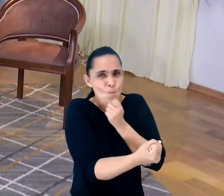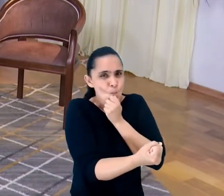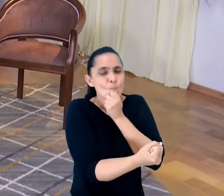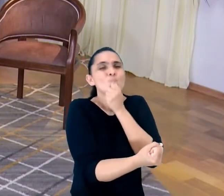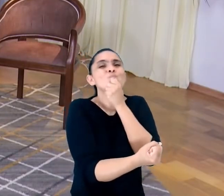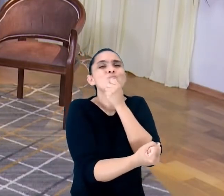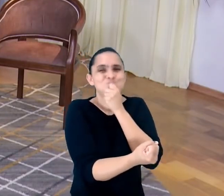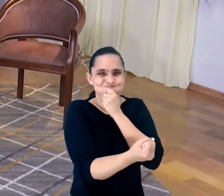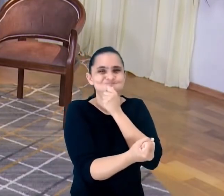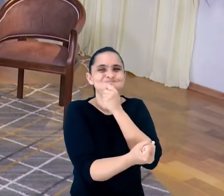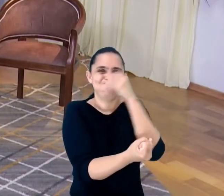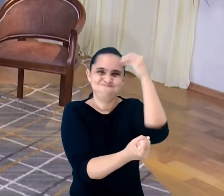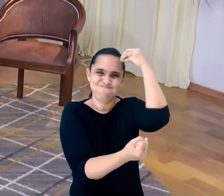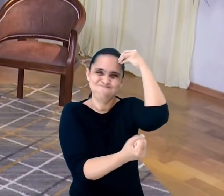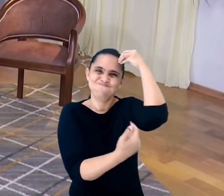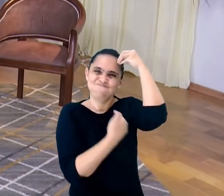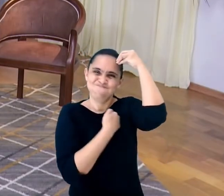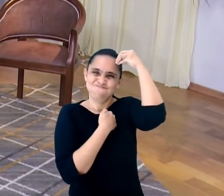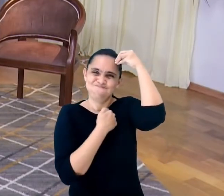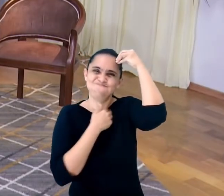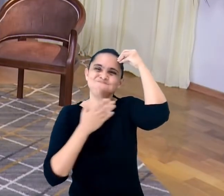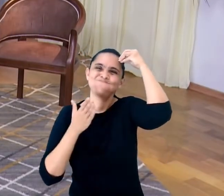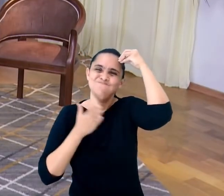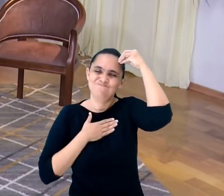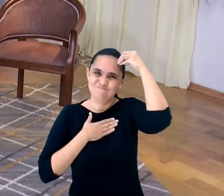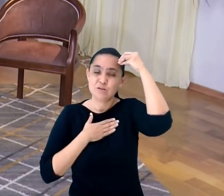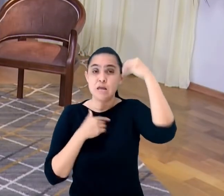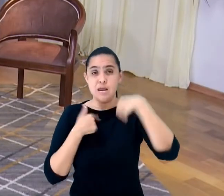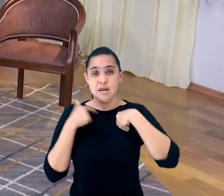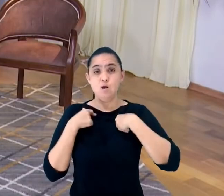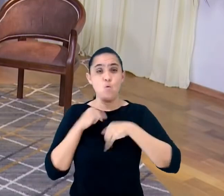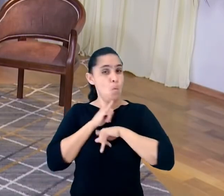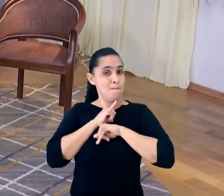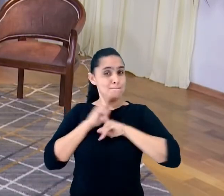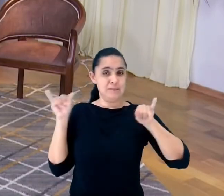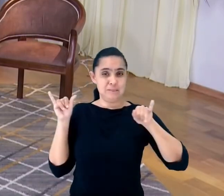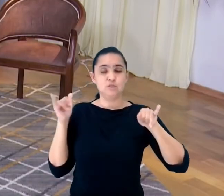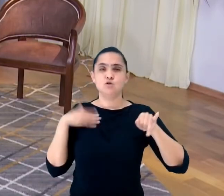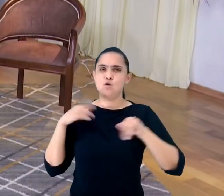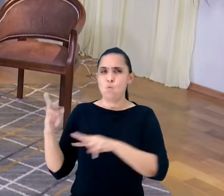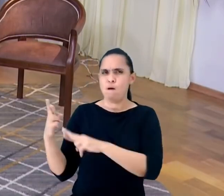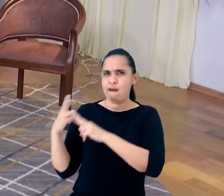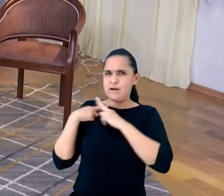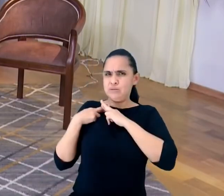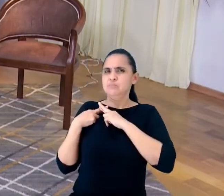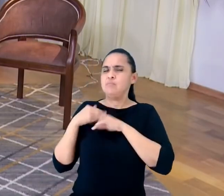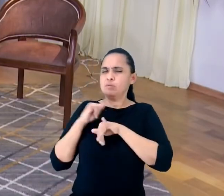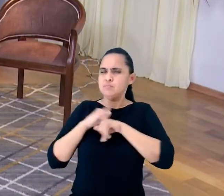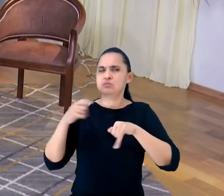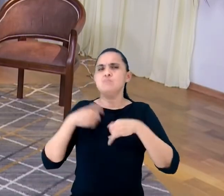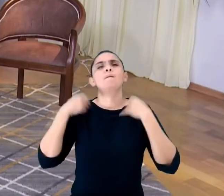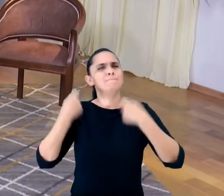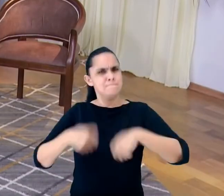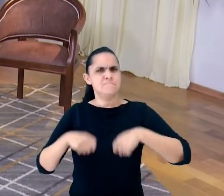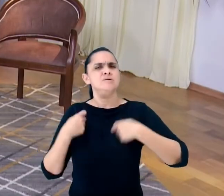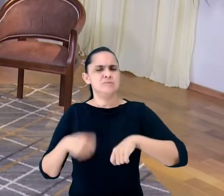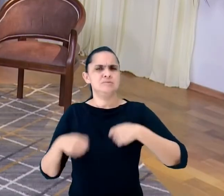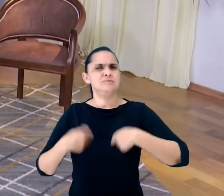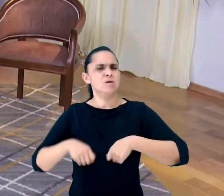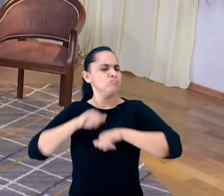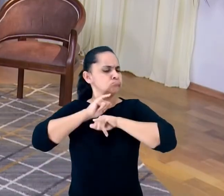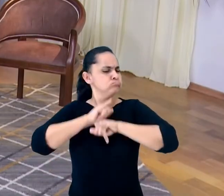Então, como portadores desta mensagem, como mensageiros, nós precisamos